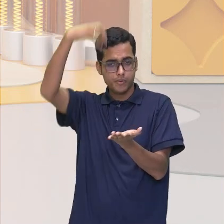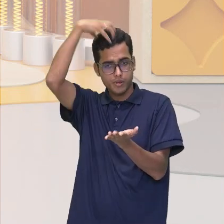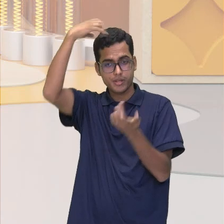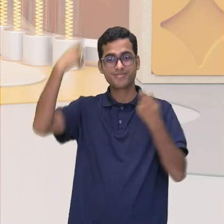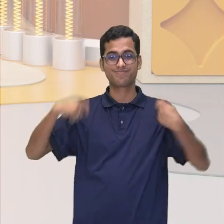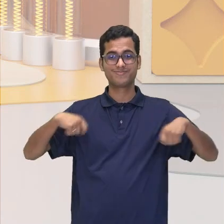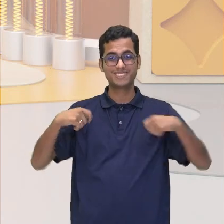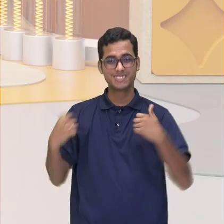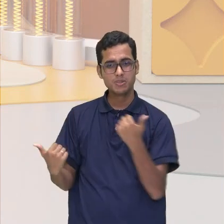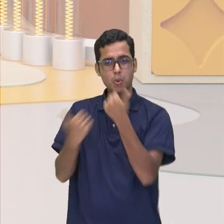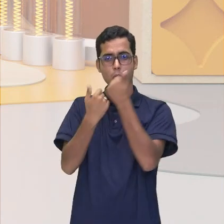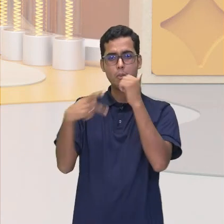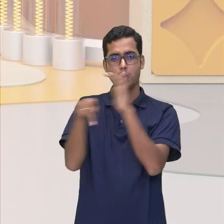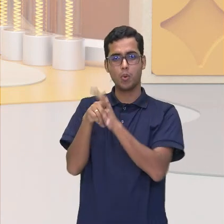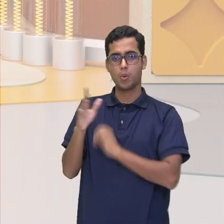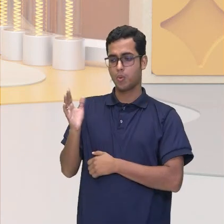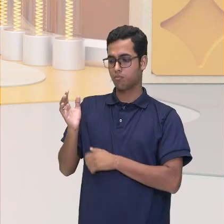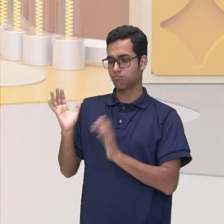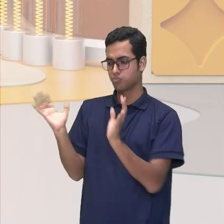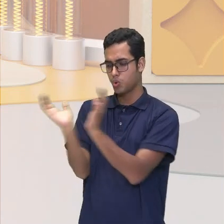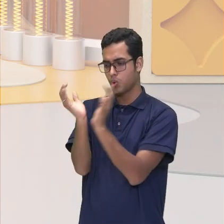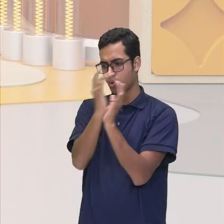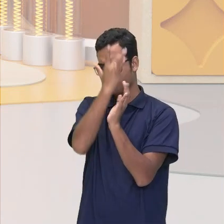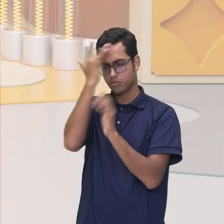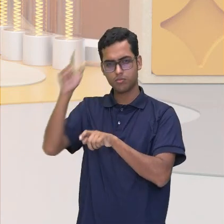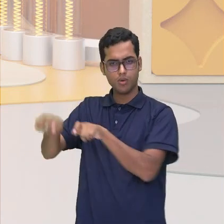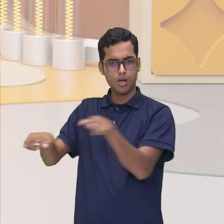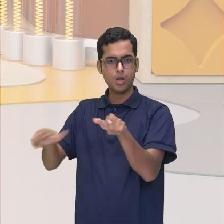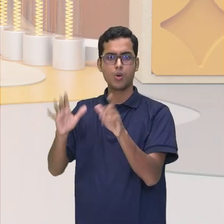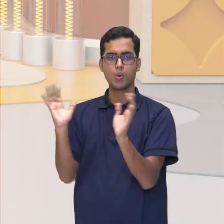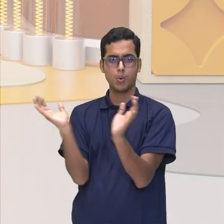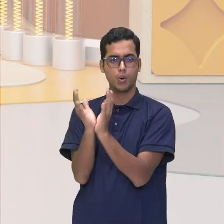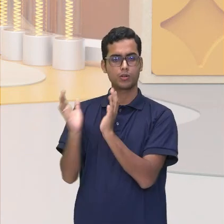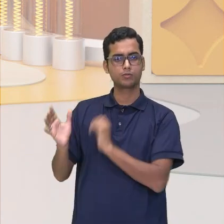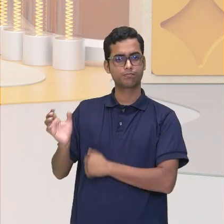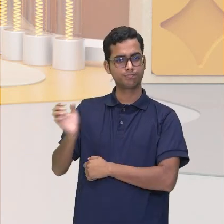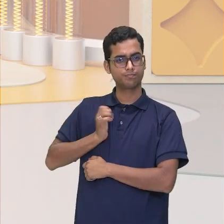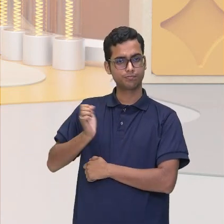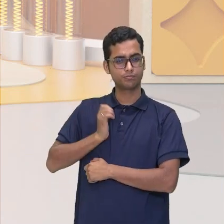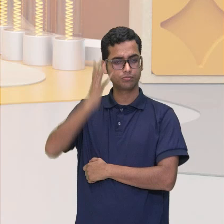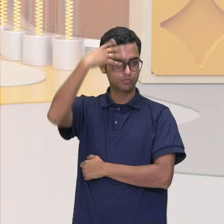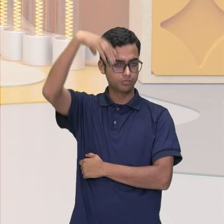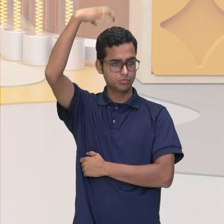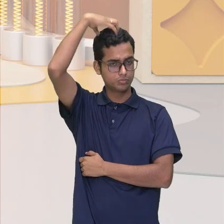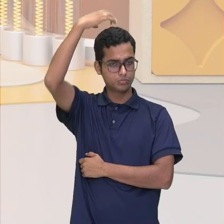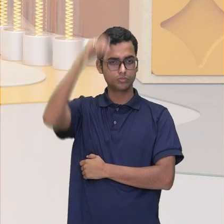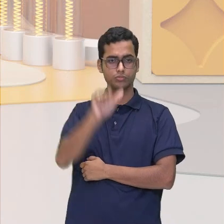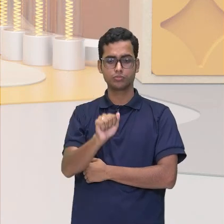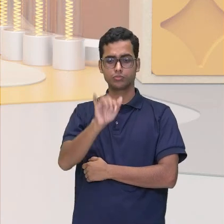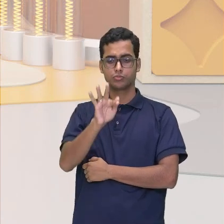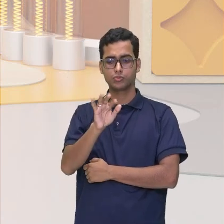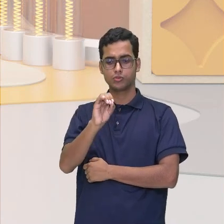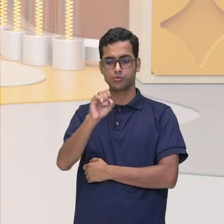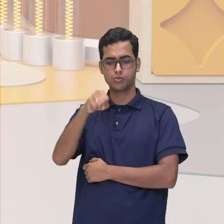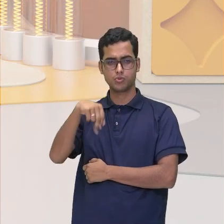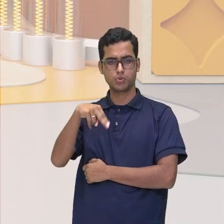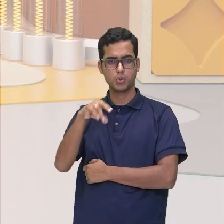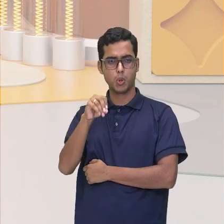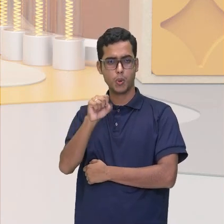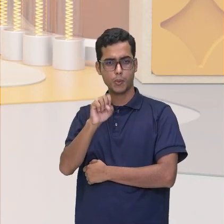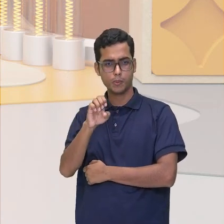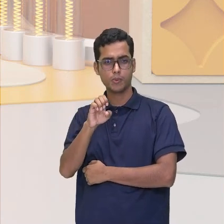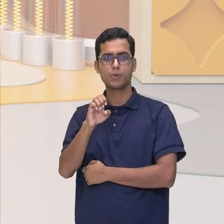da nobreza. Então, o rei Afonso VI, ele reconhecendo o destaque militar,